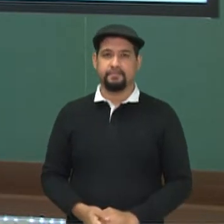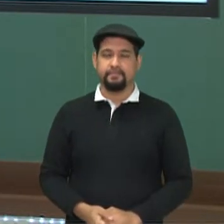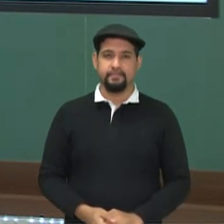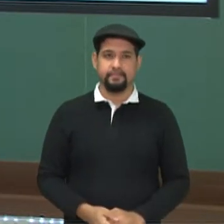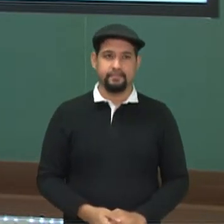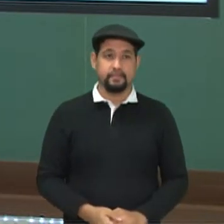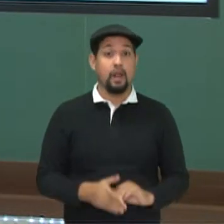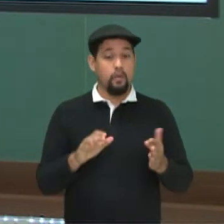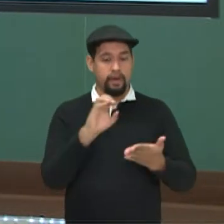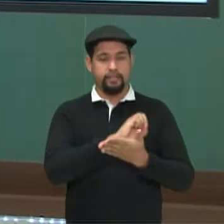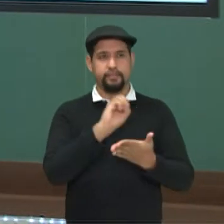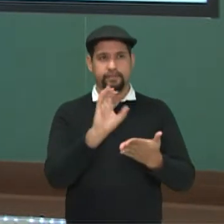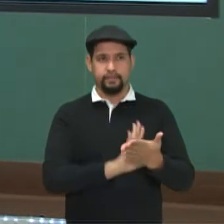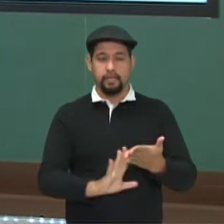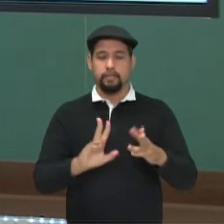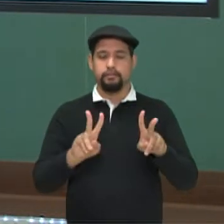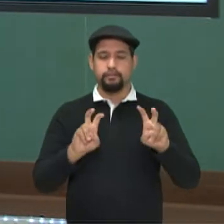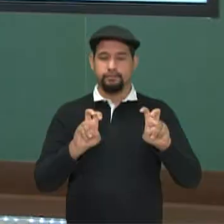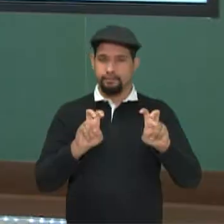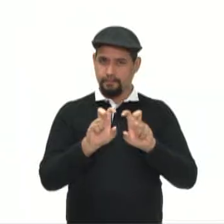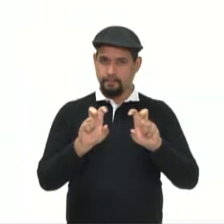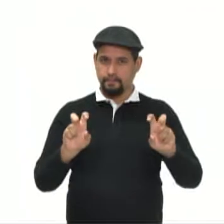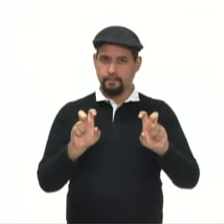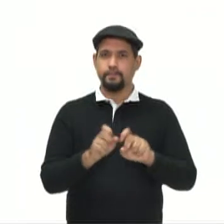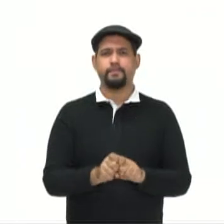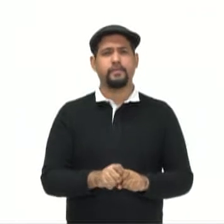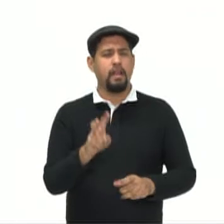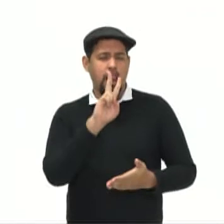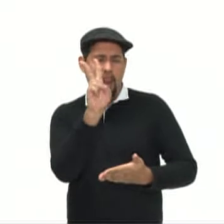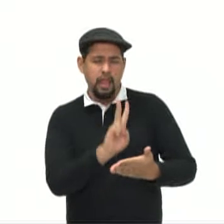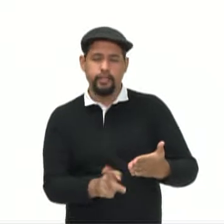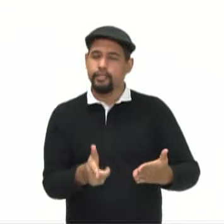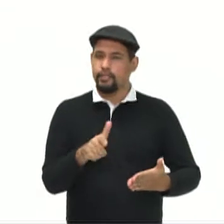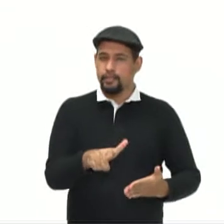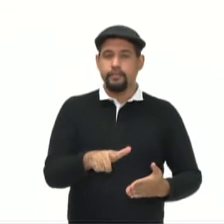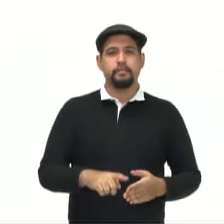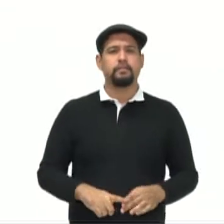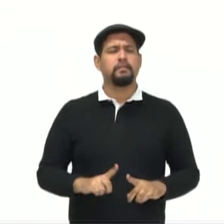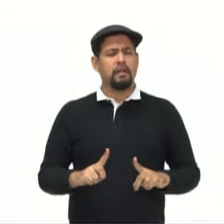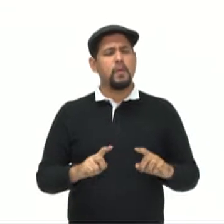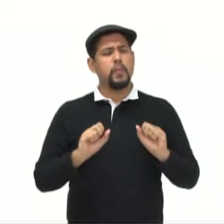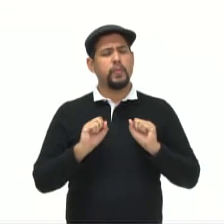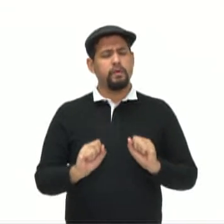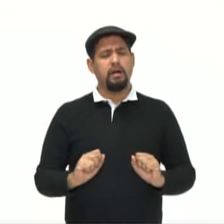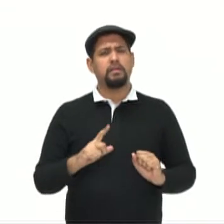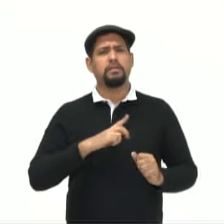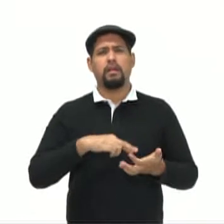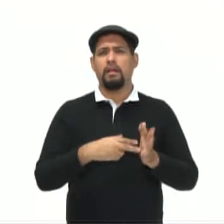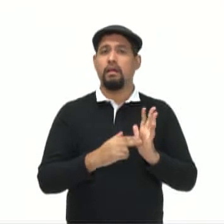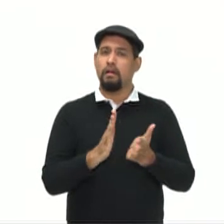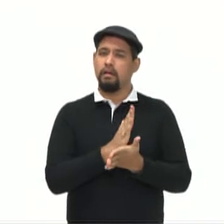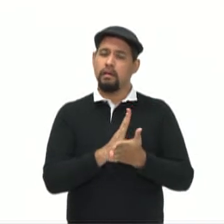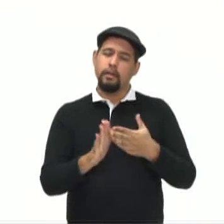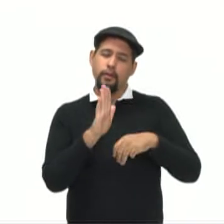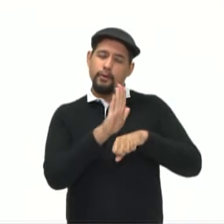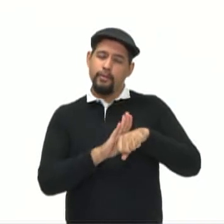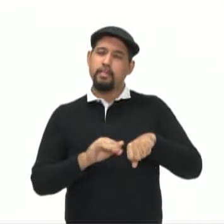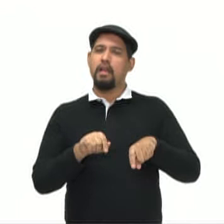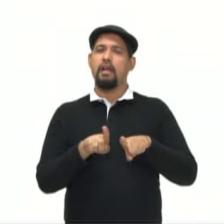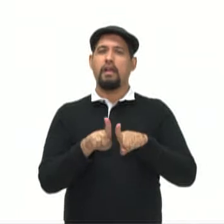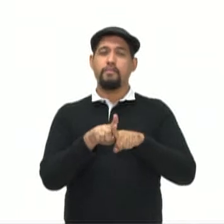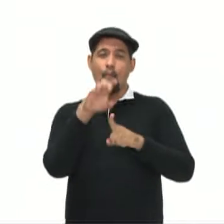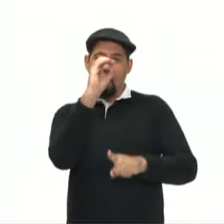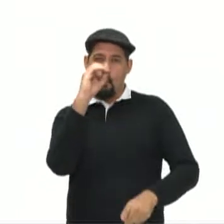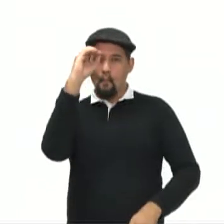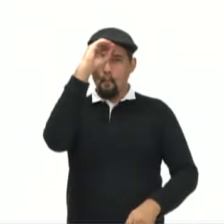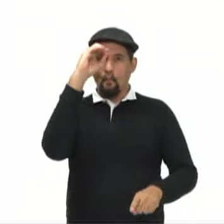Vamos para a atividade referente a esse trecho. Releia, aliás, se isso pode servir de algum consolo à sua